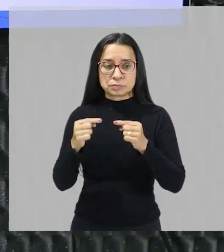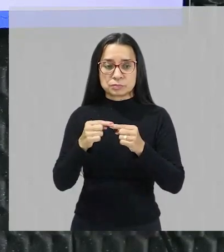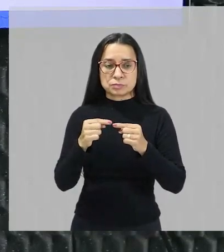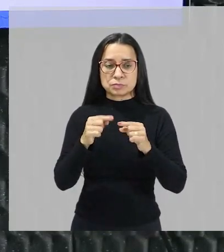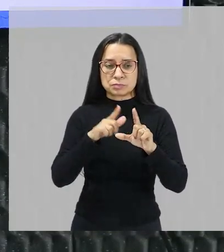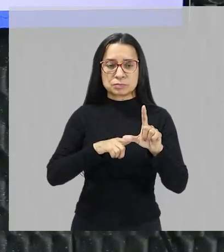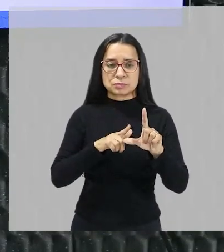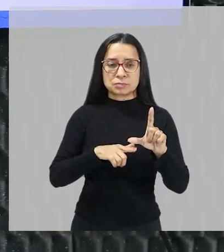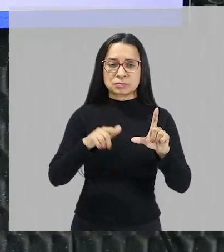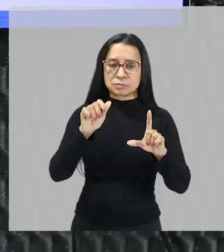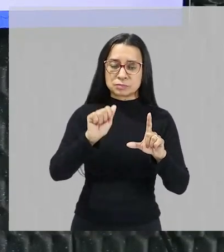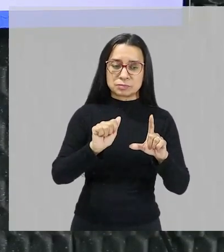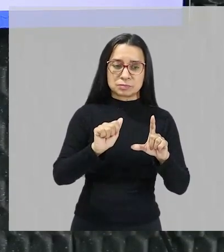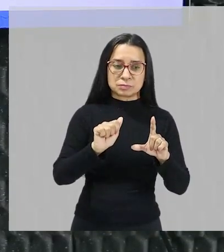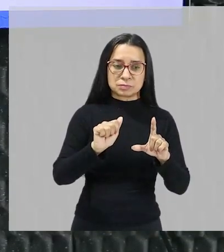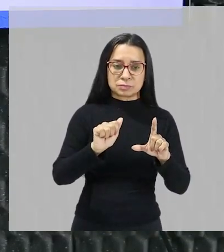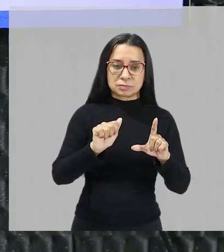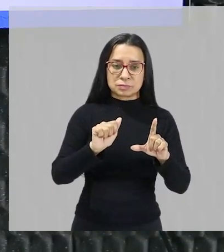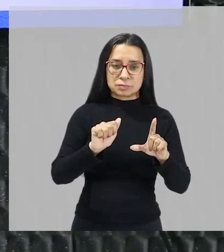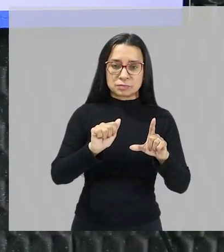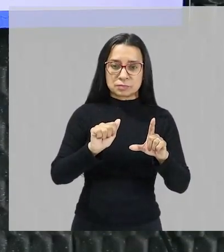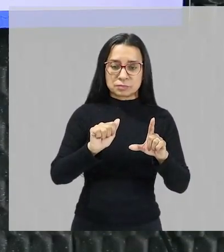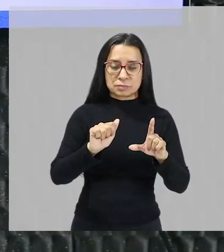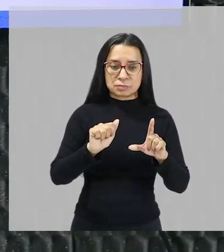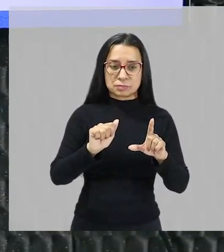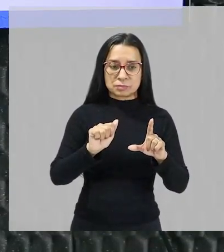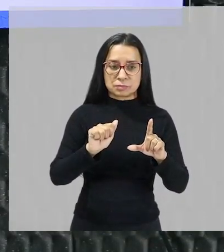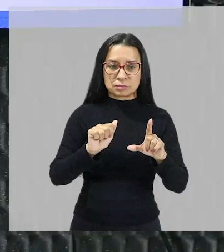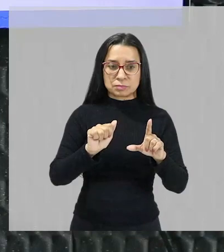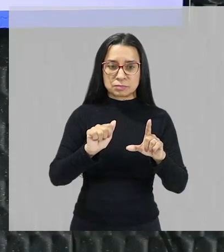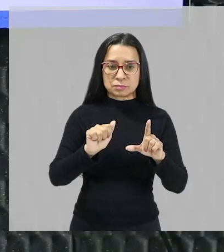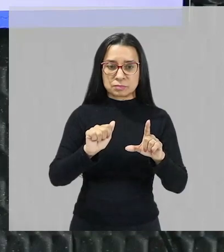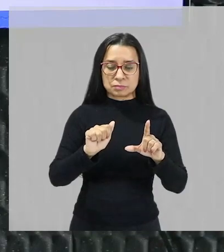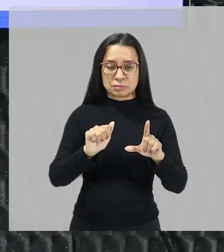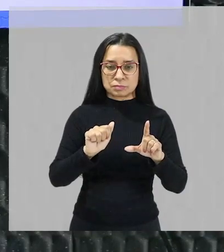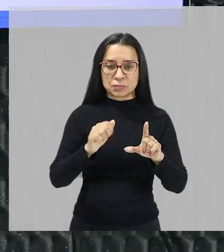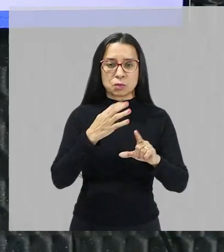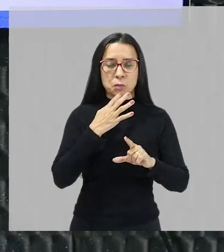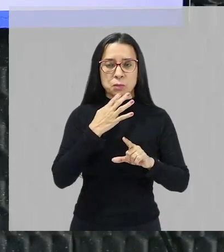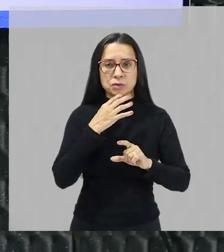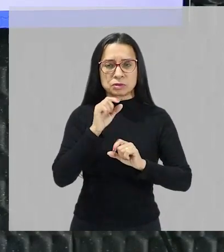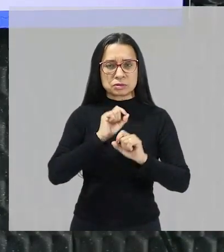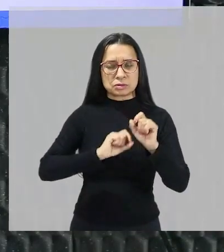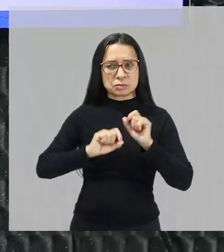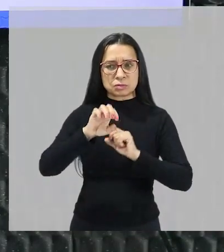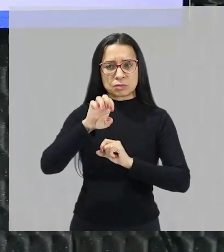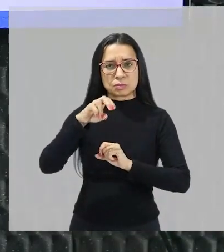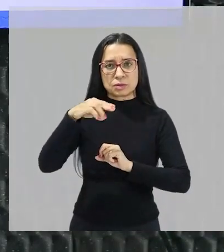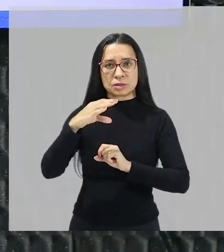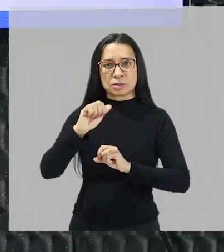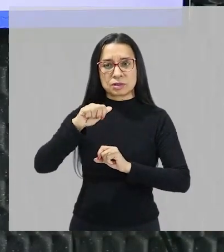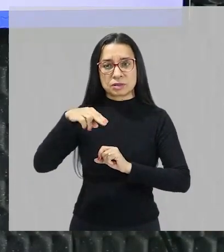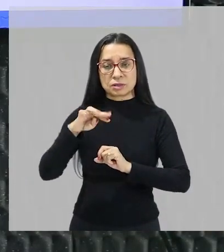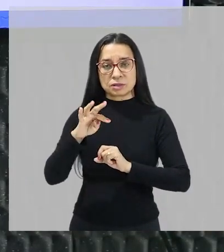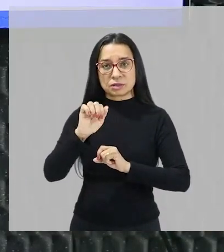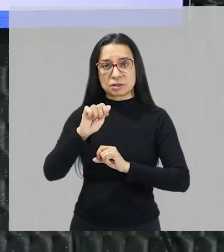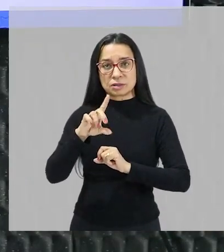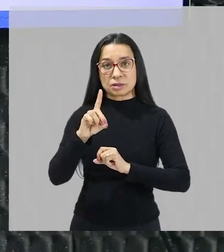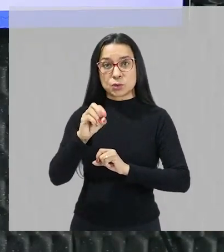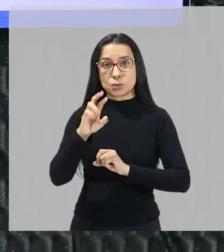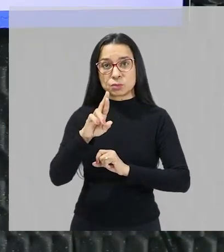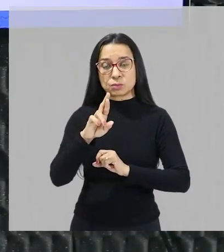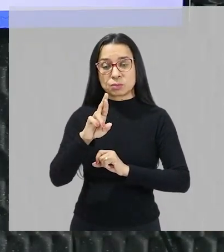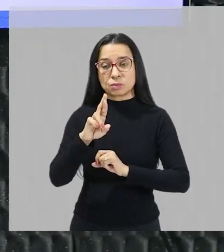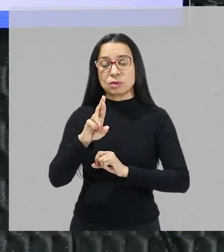alianças afetivas conectadas ao ritual matrimonial. Rapaz, ele é conhecido como o encantador de viúvas, né? É o que diz